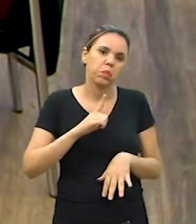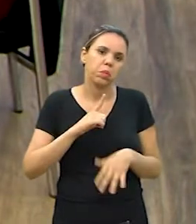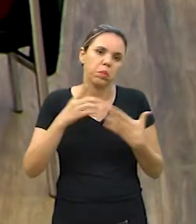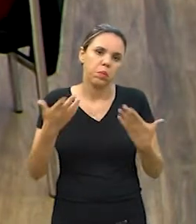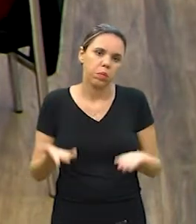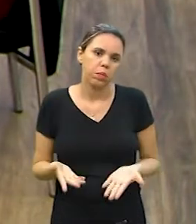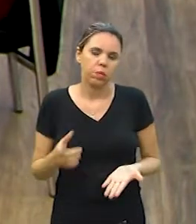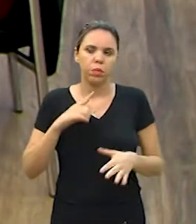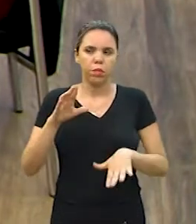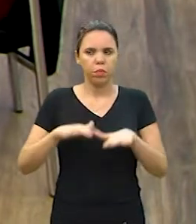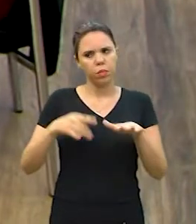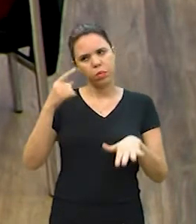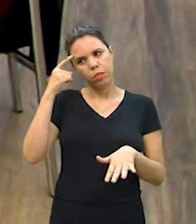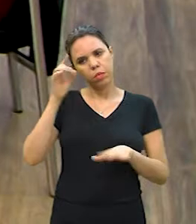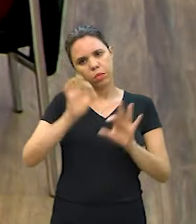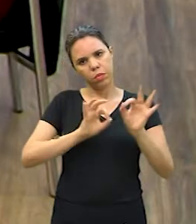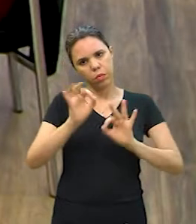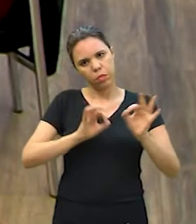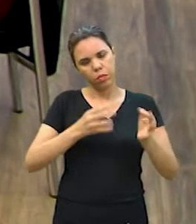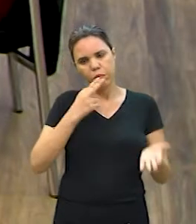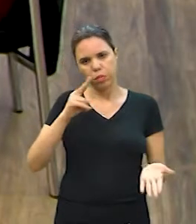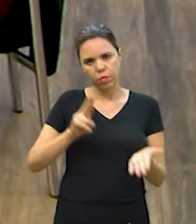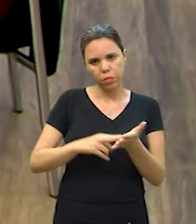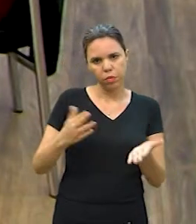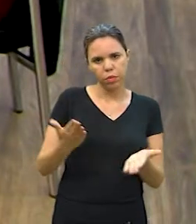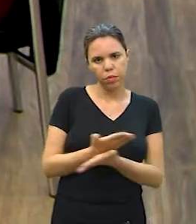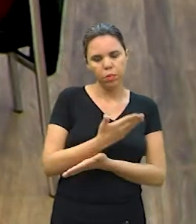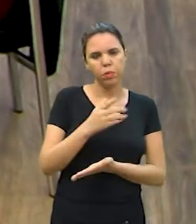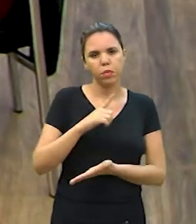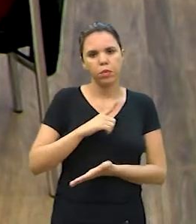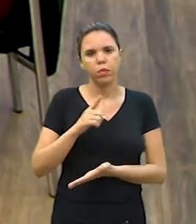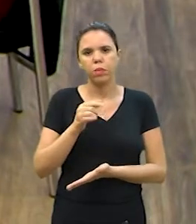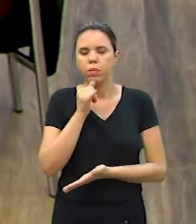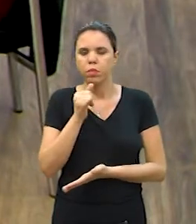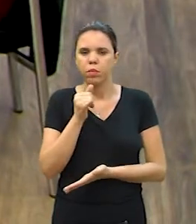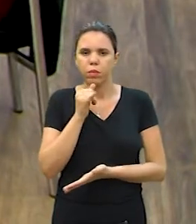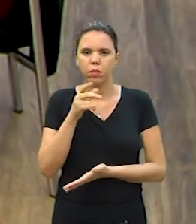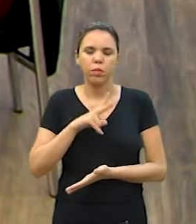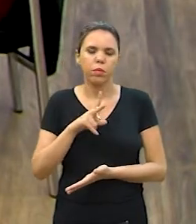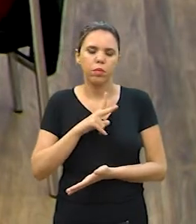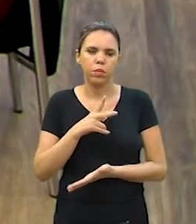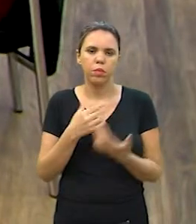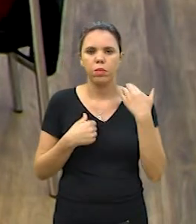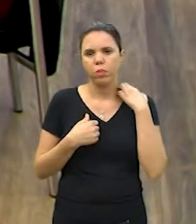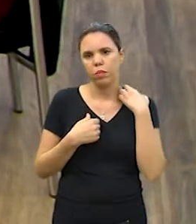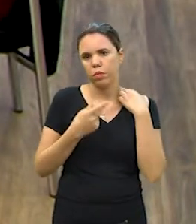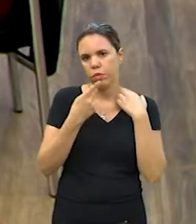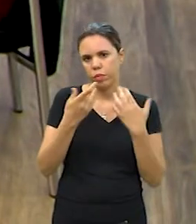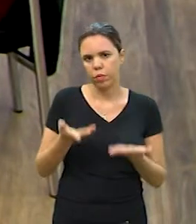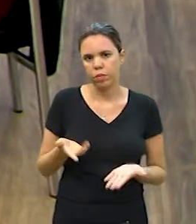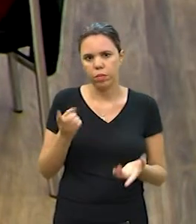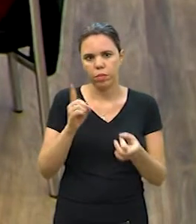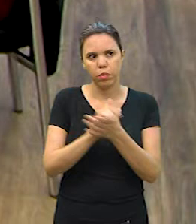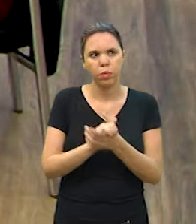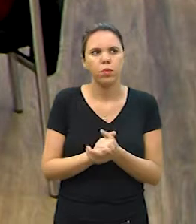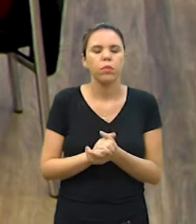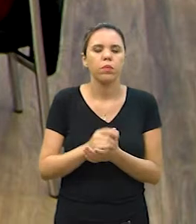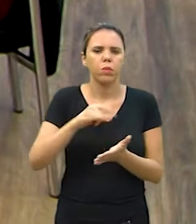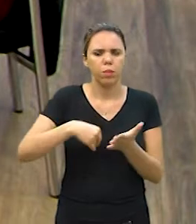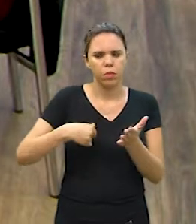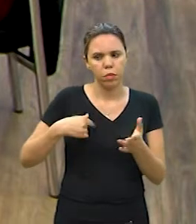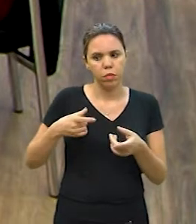se existe, mas a gente talvez pensar em elaborar uma cartilha. Eu posso até dar um exemplo particular. Quando minha esposa